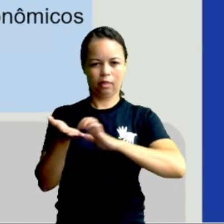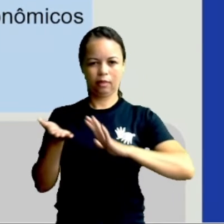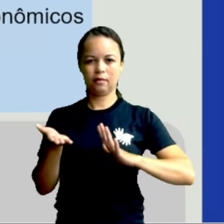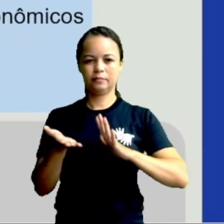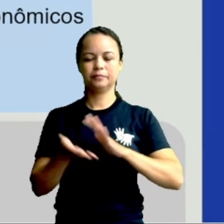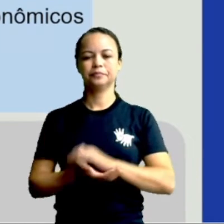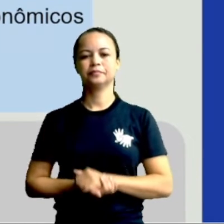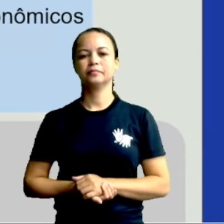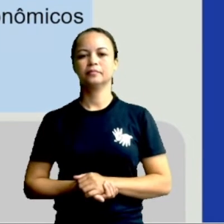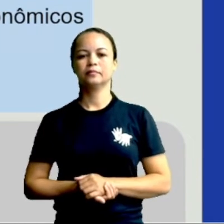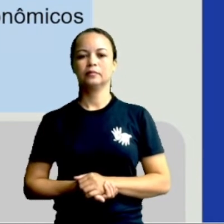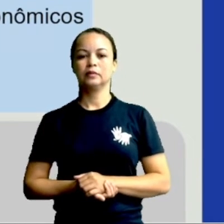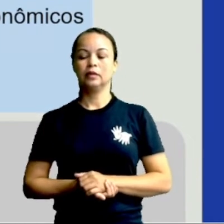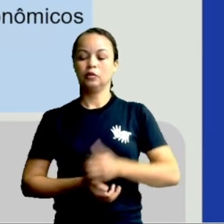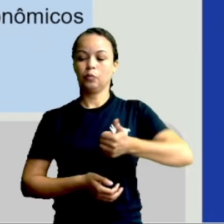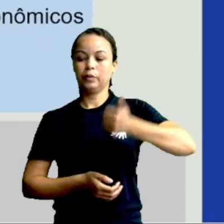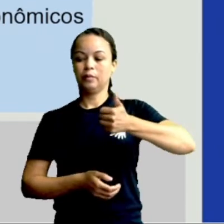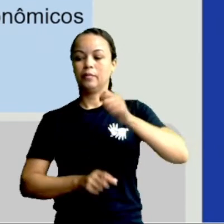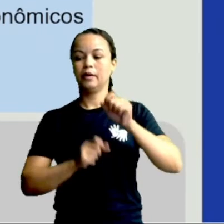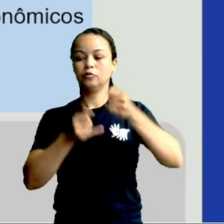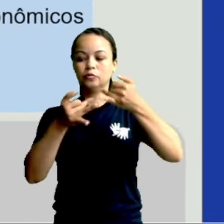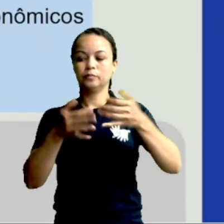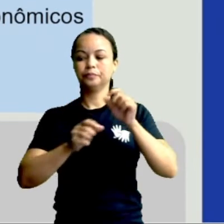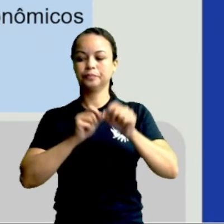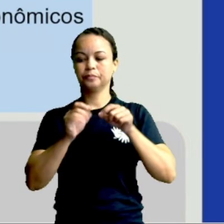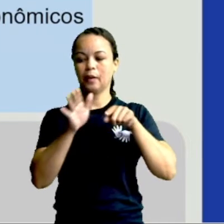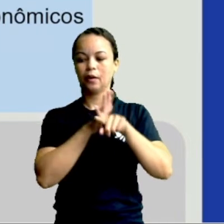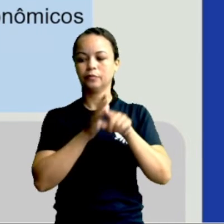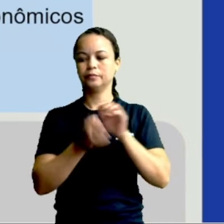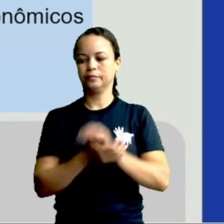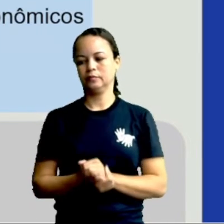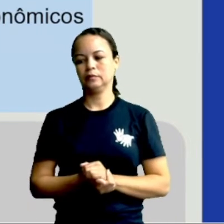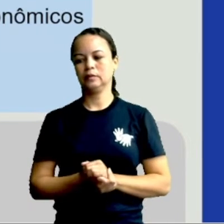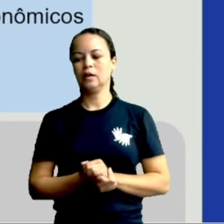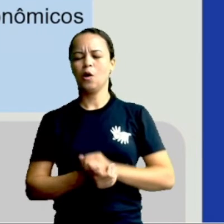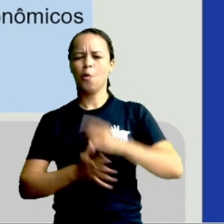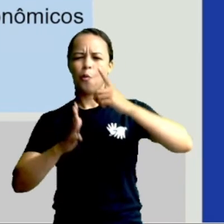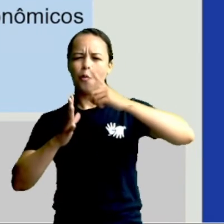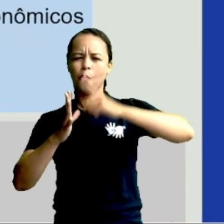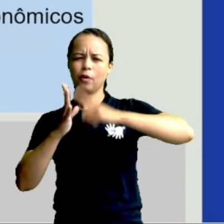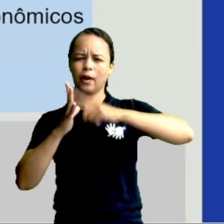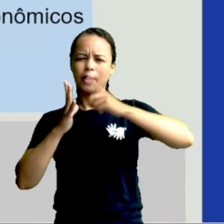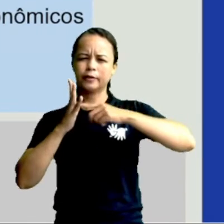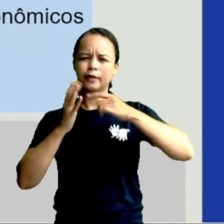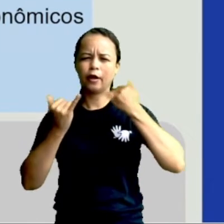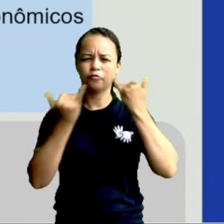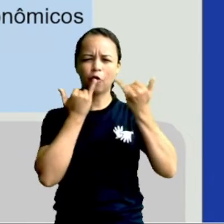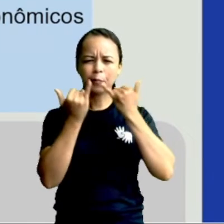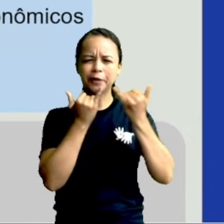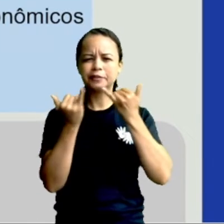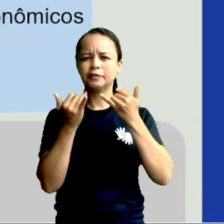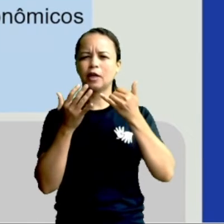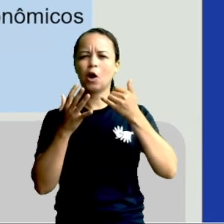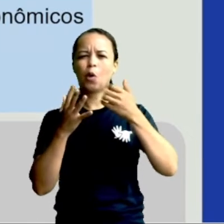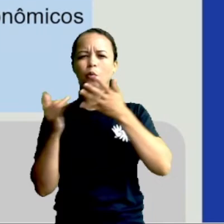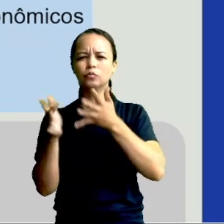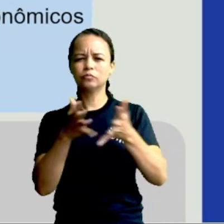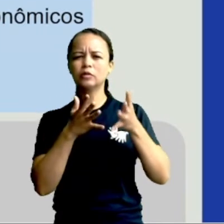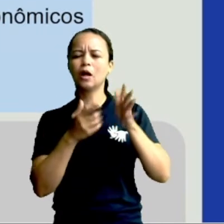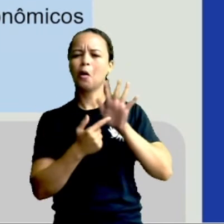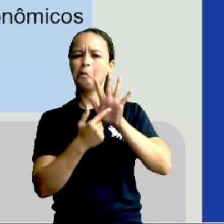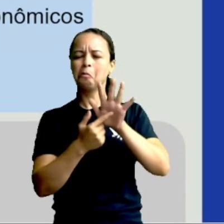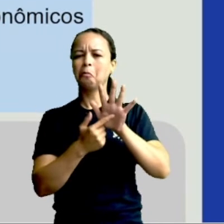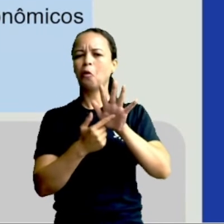questões? Ó, no número 1 está perguntando assim: qual as informações que o calendário astronômico traz? Pensem